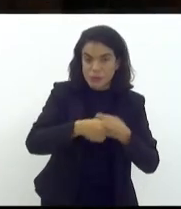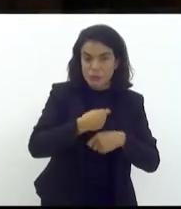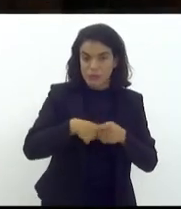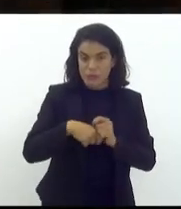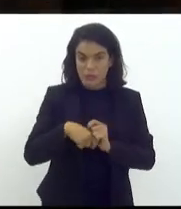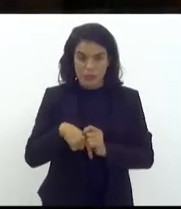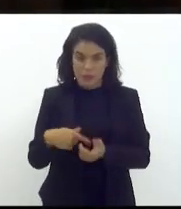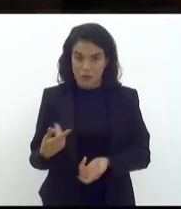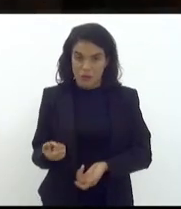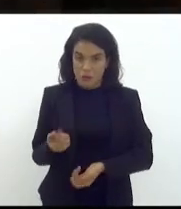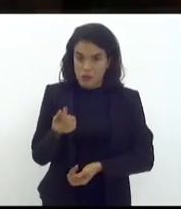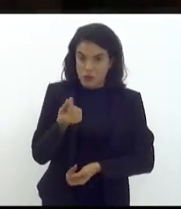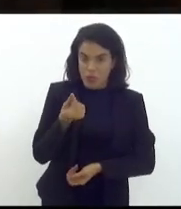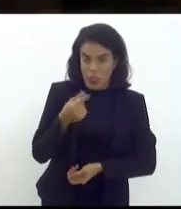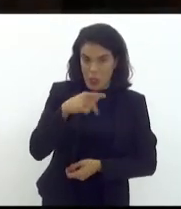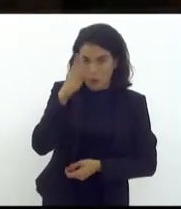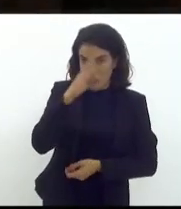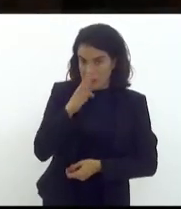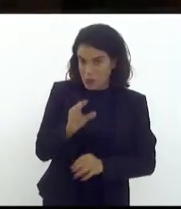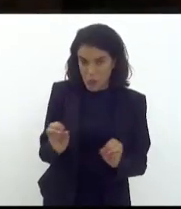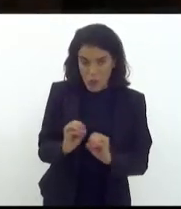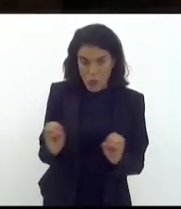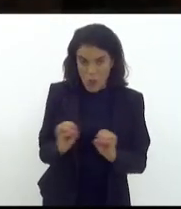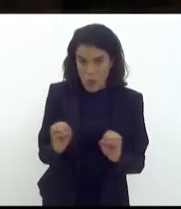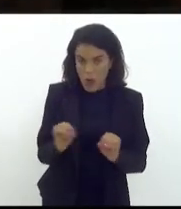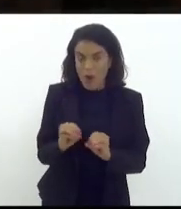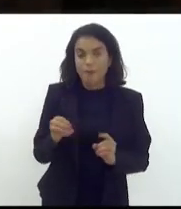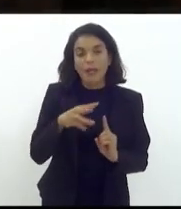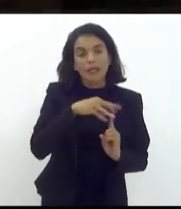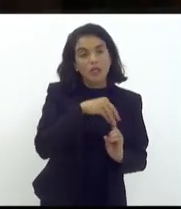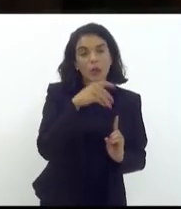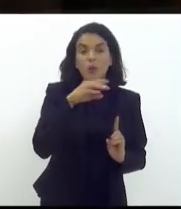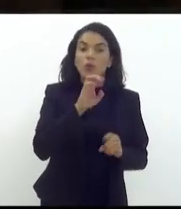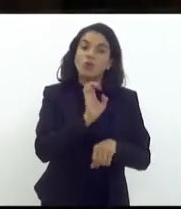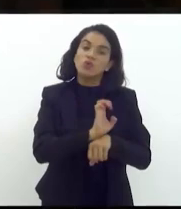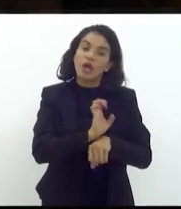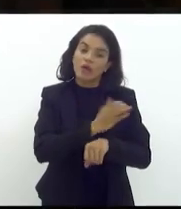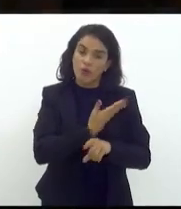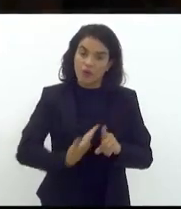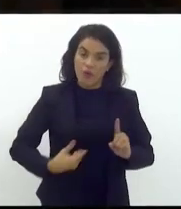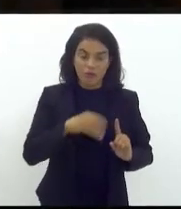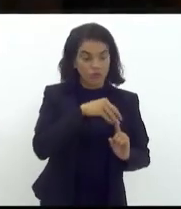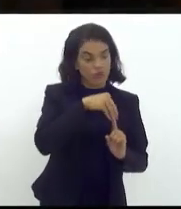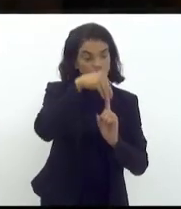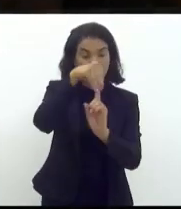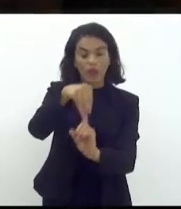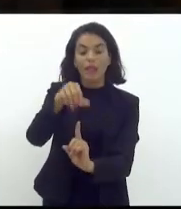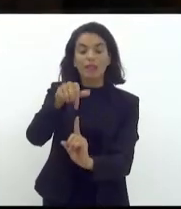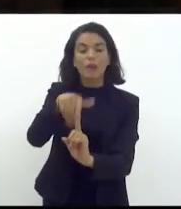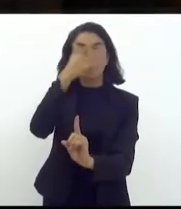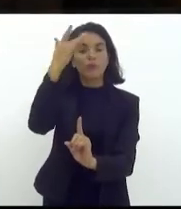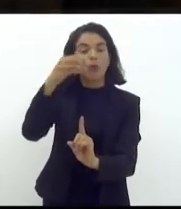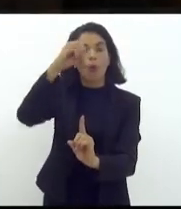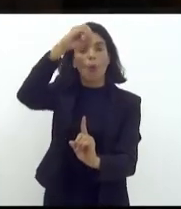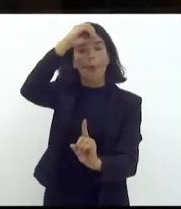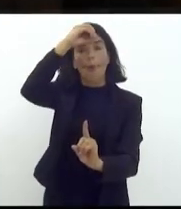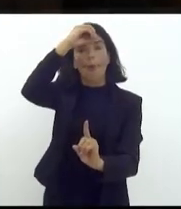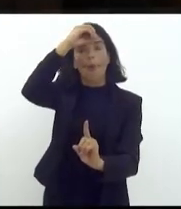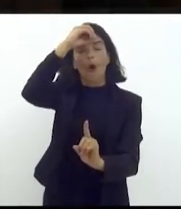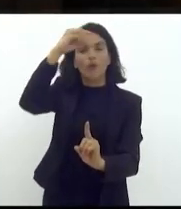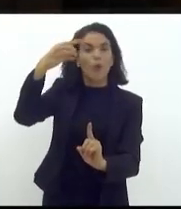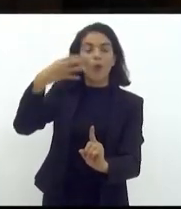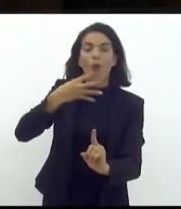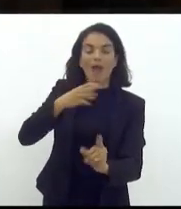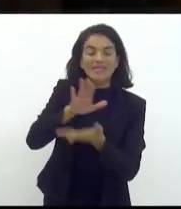forma inapropriada indica para esse conselho cidadão que não seja um tributarista o que que ele vai fazer nesse